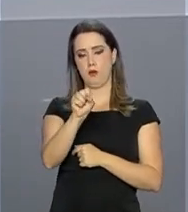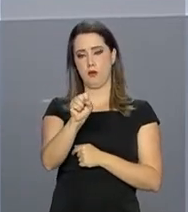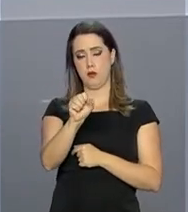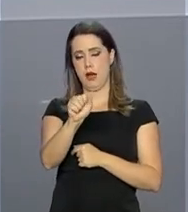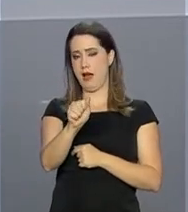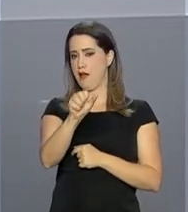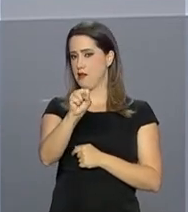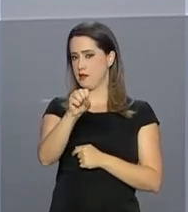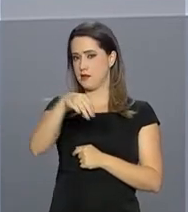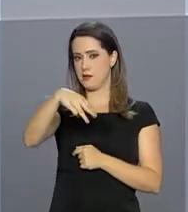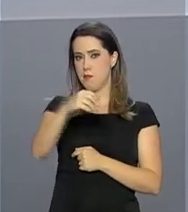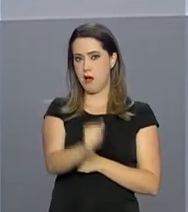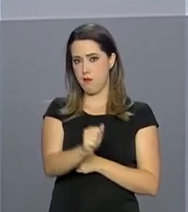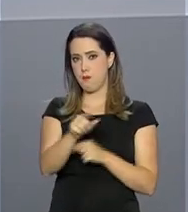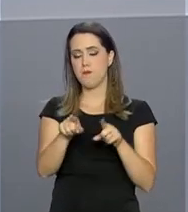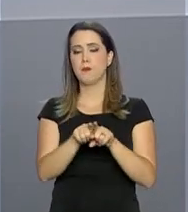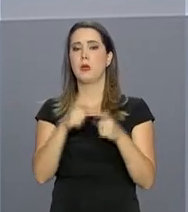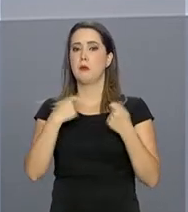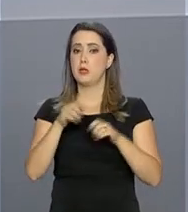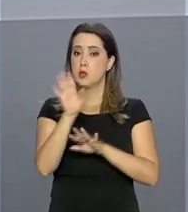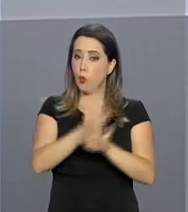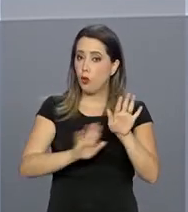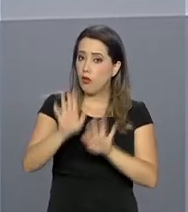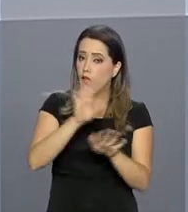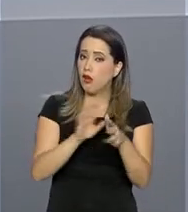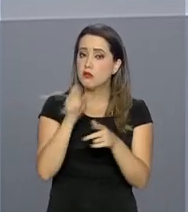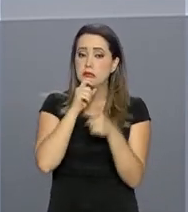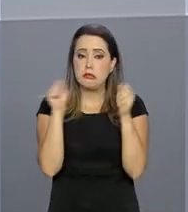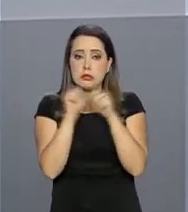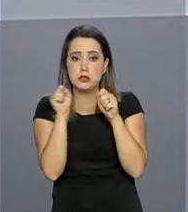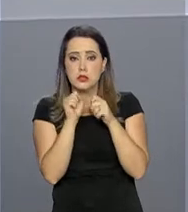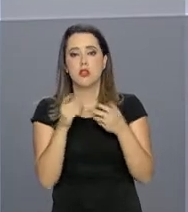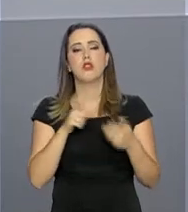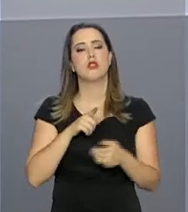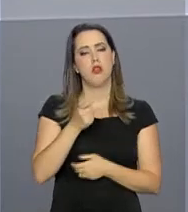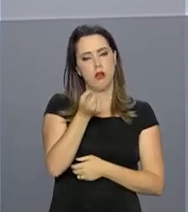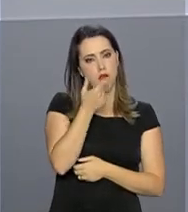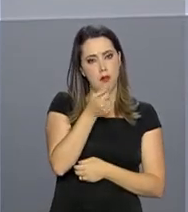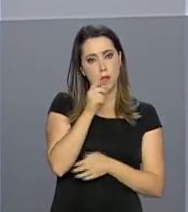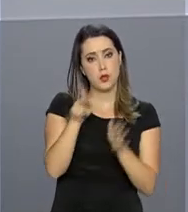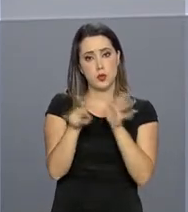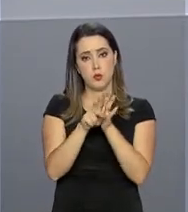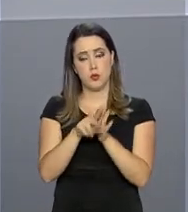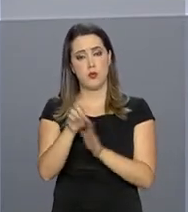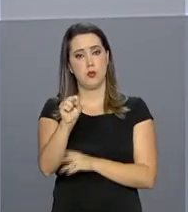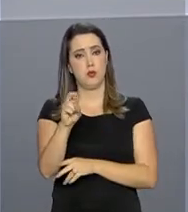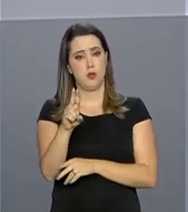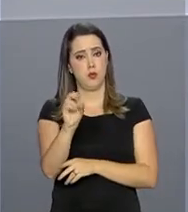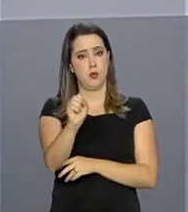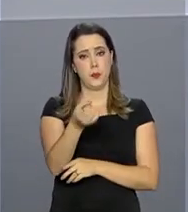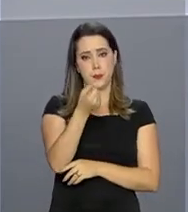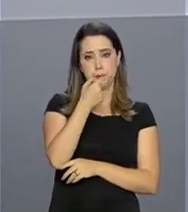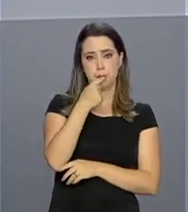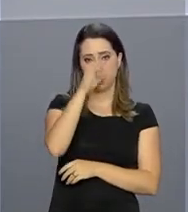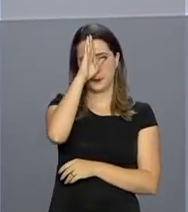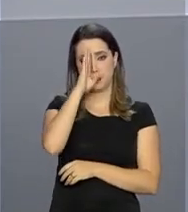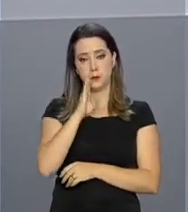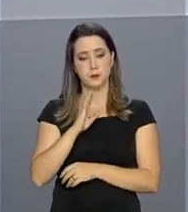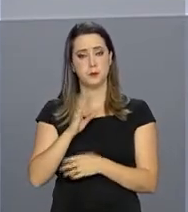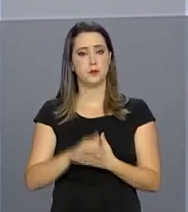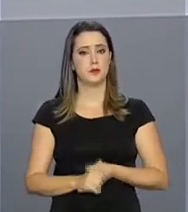inverno o tratamento da doença é oferecido pelo sistema único de saúde e os remédios são de graça pelo programa farmácia